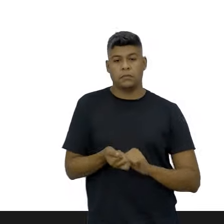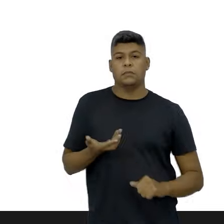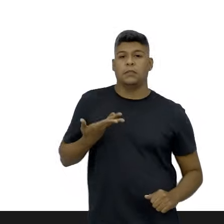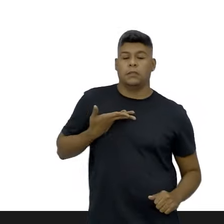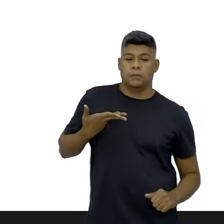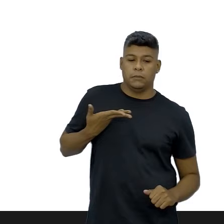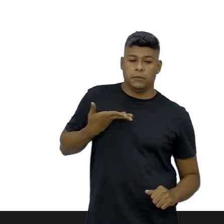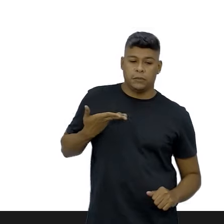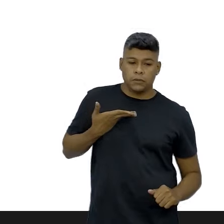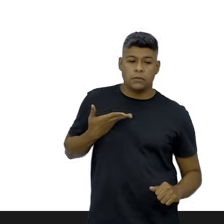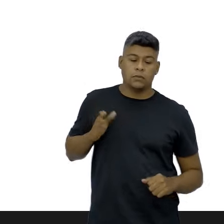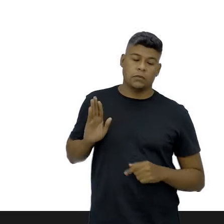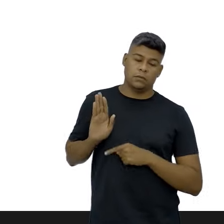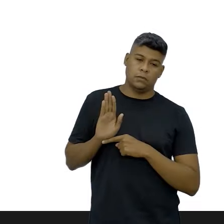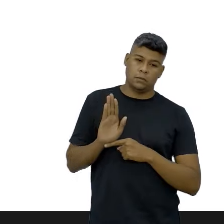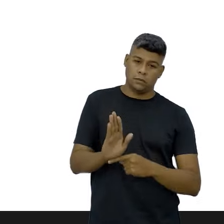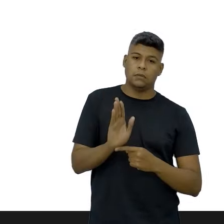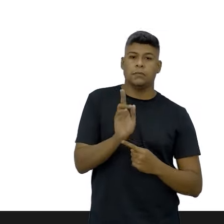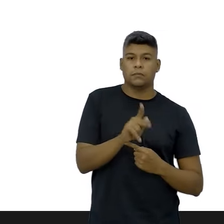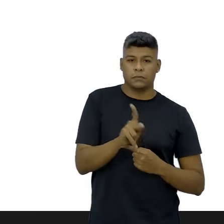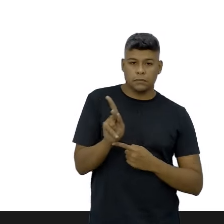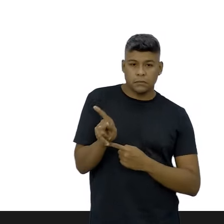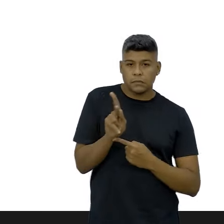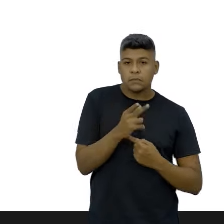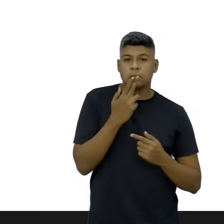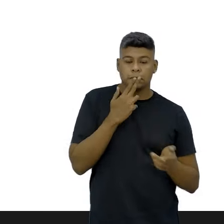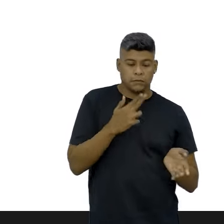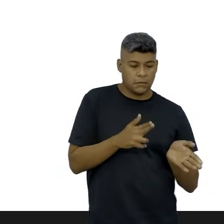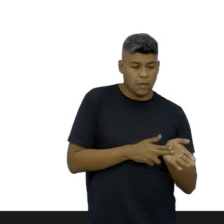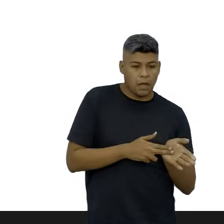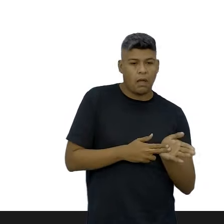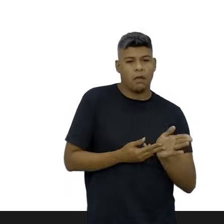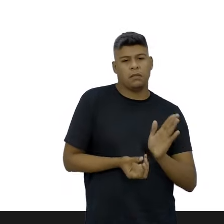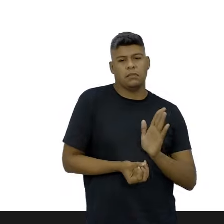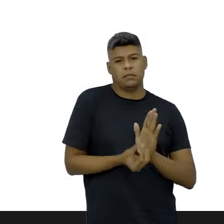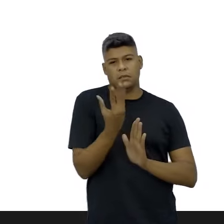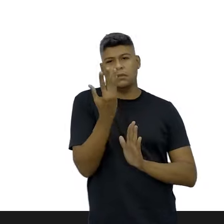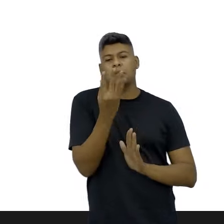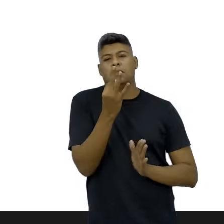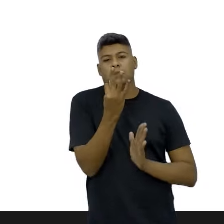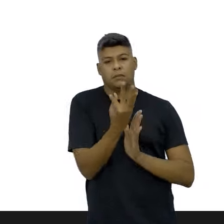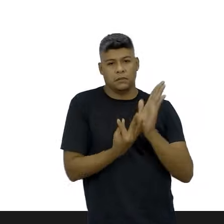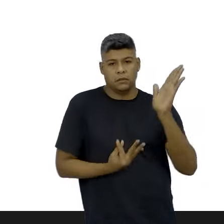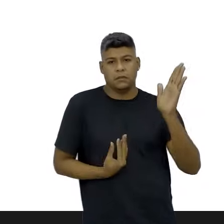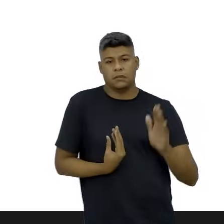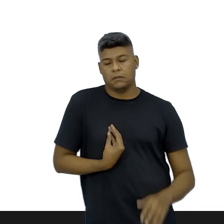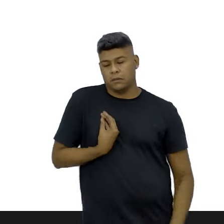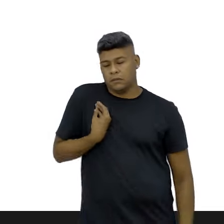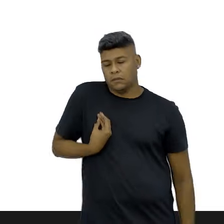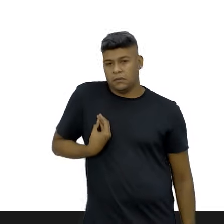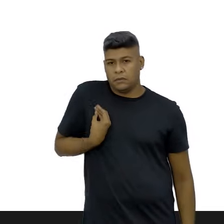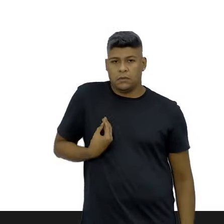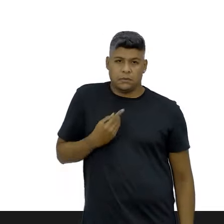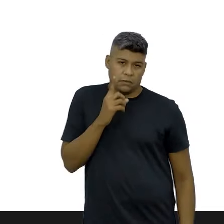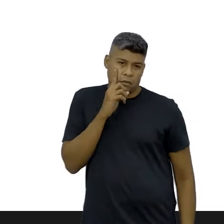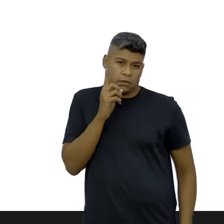e com a ajuda do professor, bilhete, cartas, entre outros textos do campo da vida